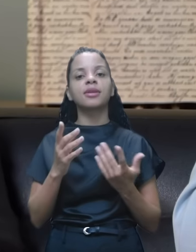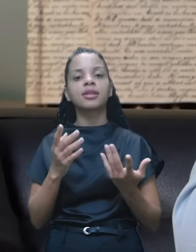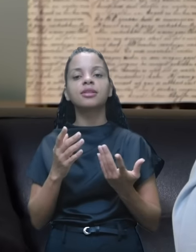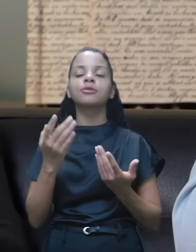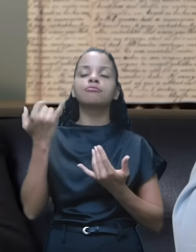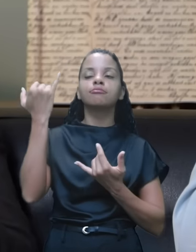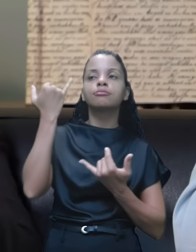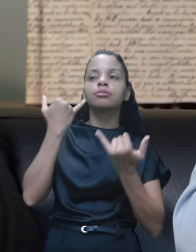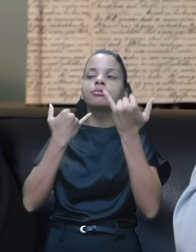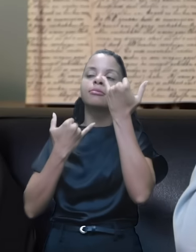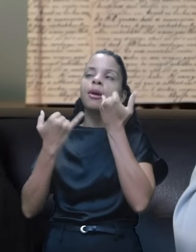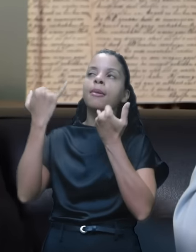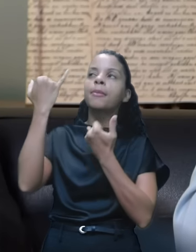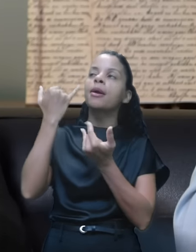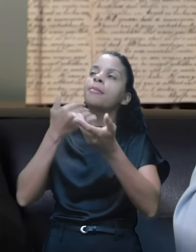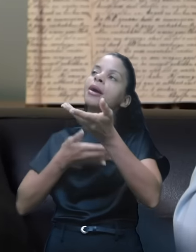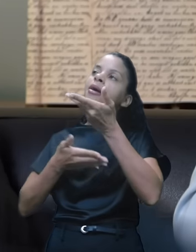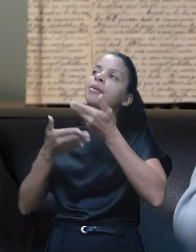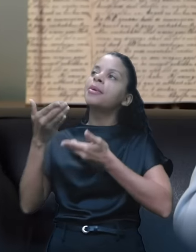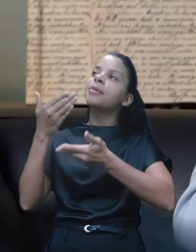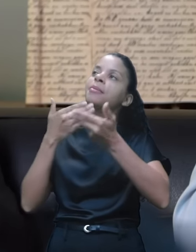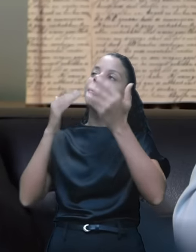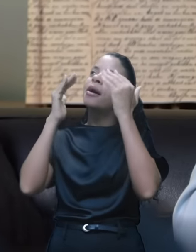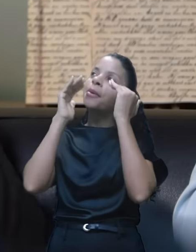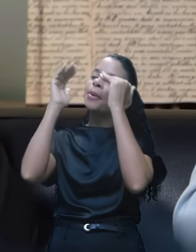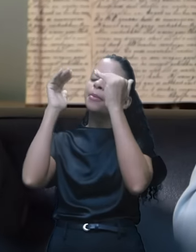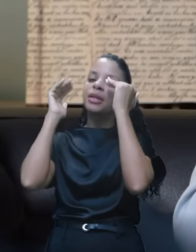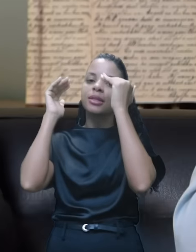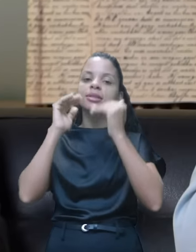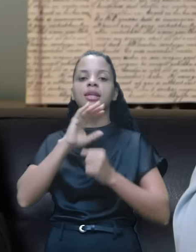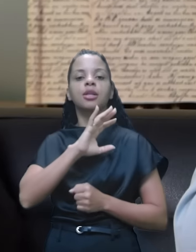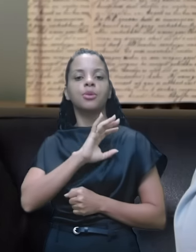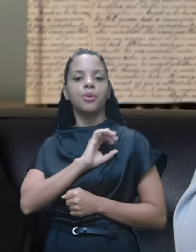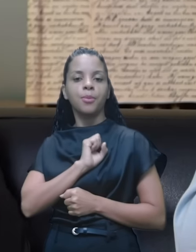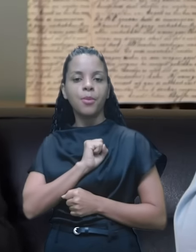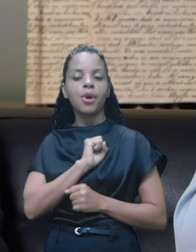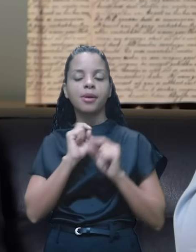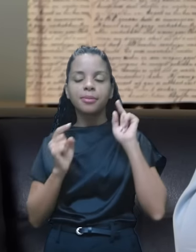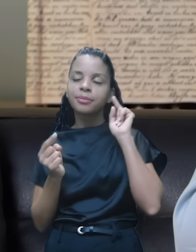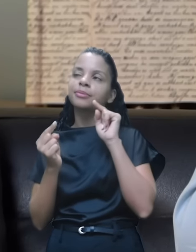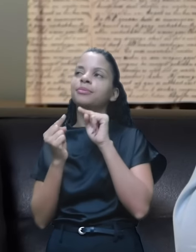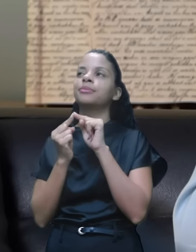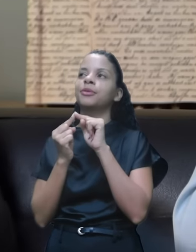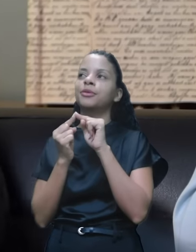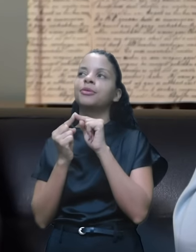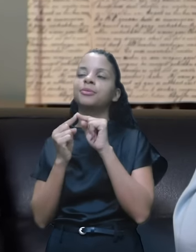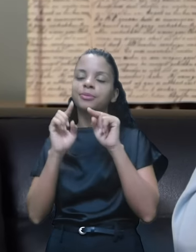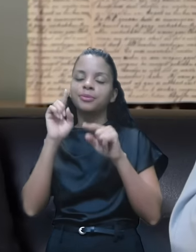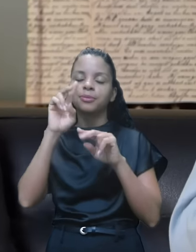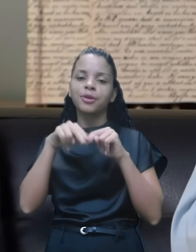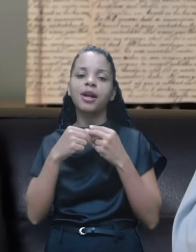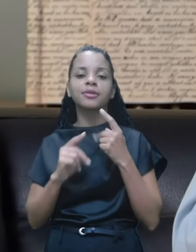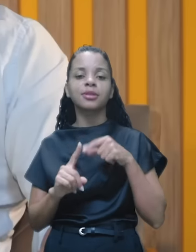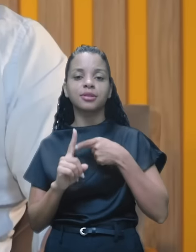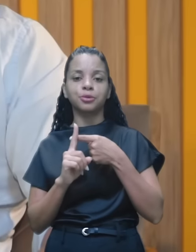mais suave, porque nós obedecemos a Deus por amor. É uma resposta ao amor que ele já teve por mim na cruz